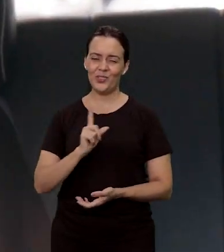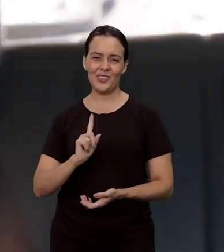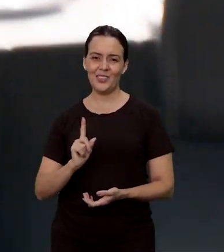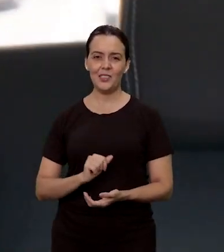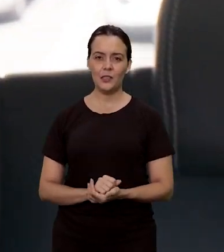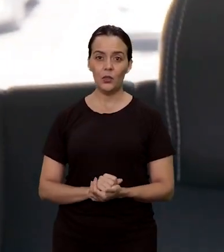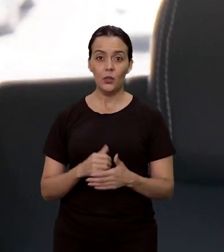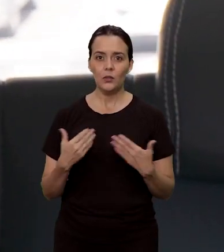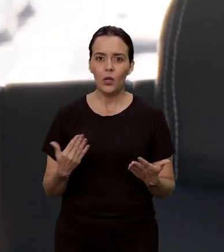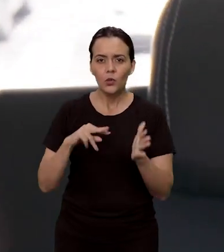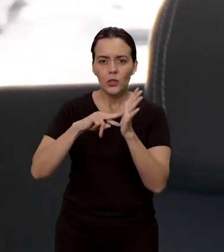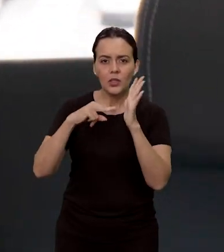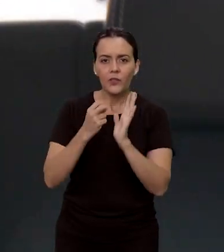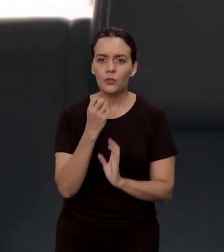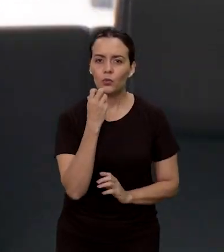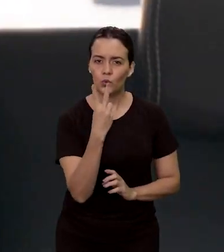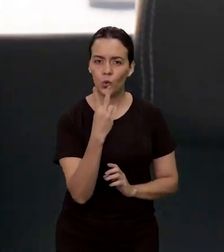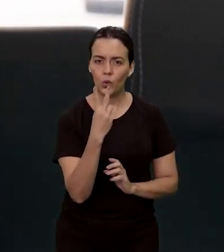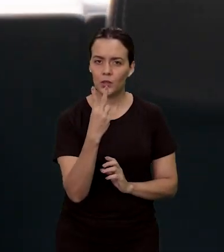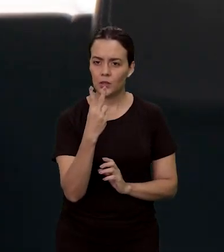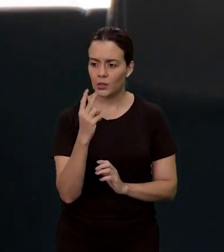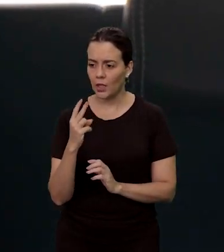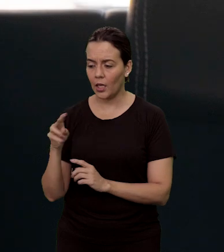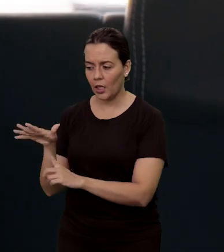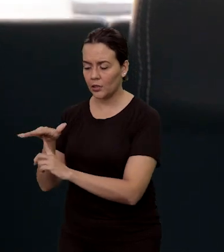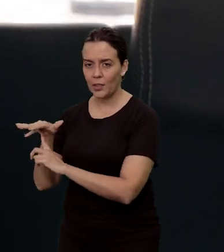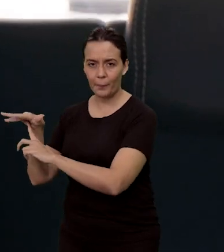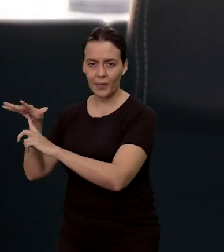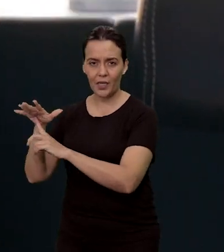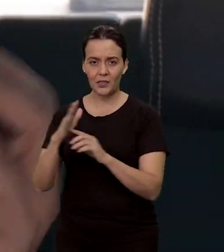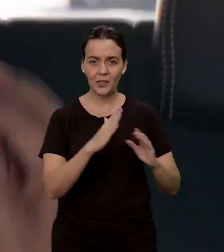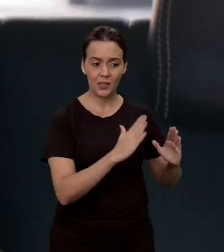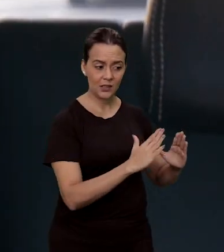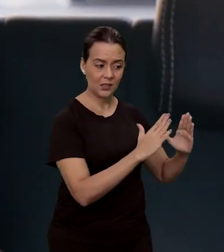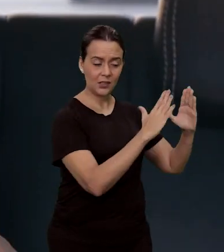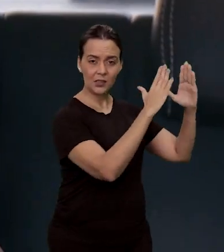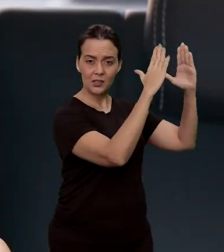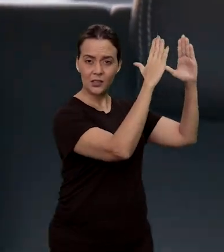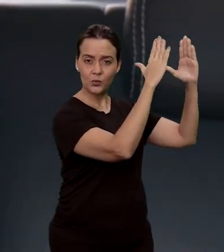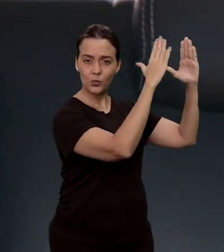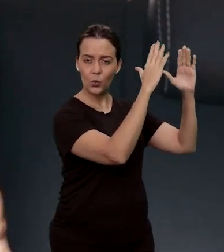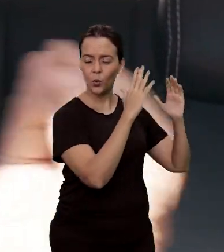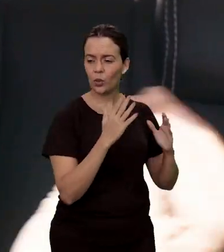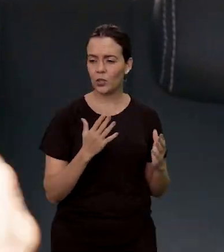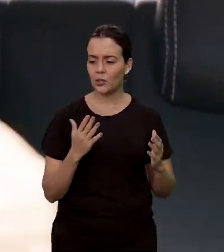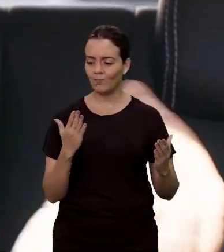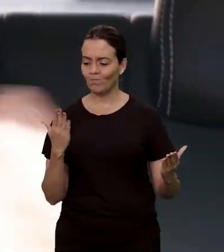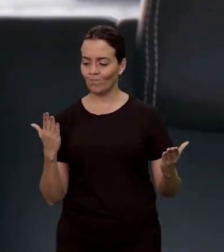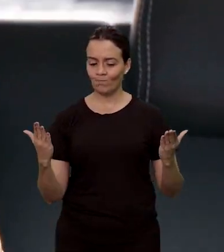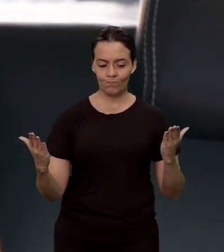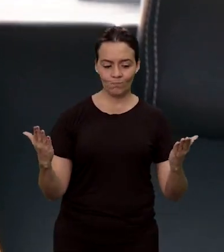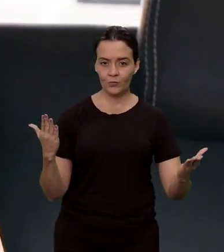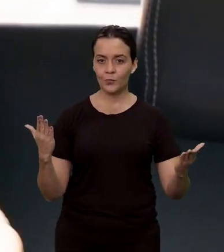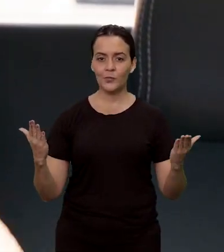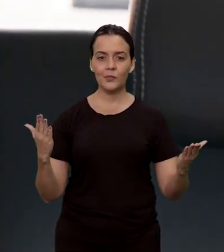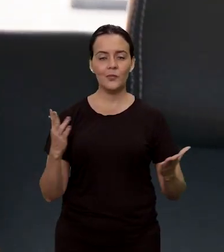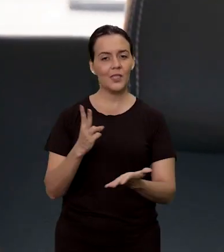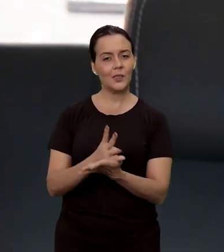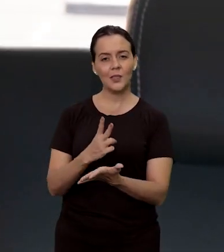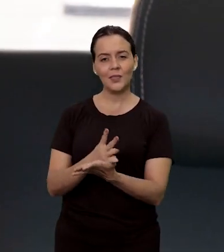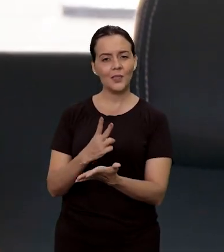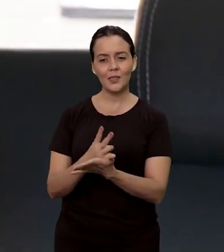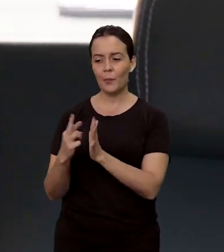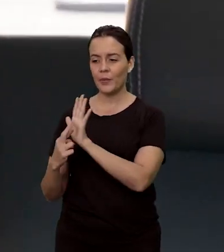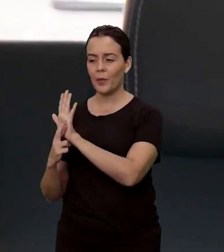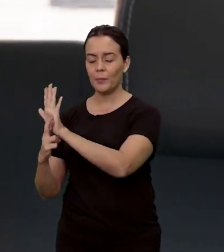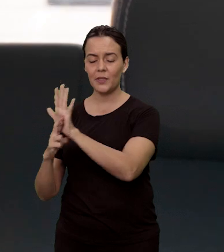torre, ela se constrói ao longo da história da humanidade, sempre presente, né? Sempre os dois representados e às